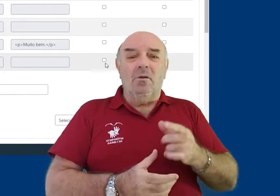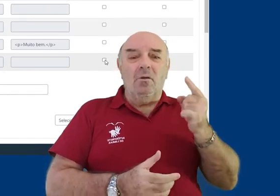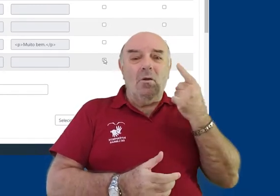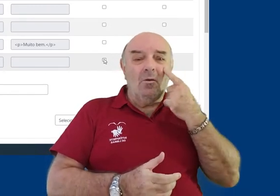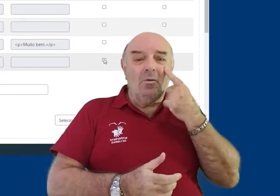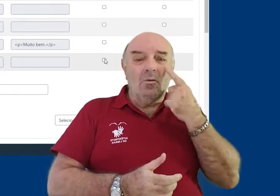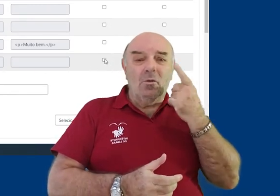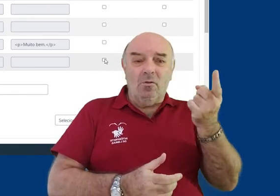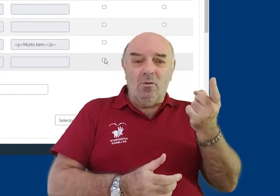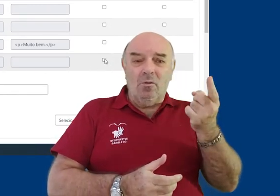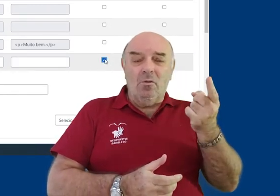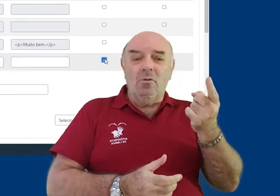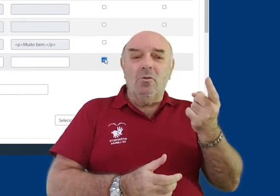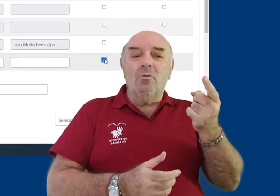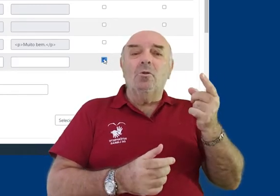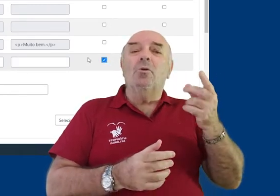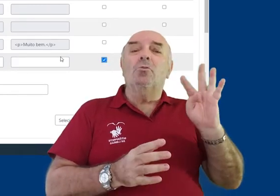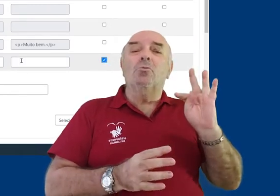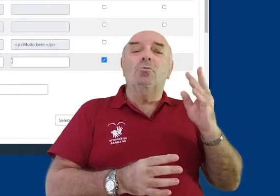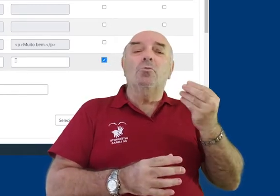novamente, escolherei o total do curso.